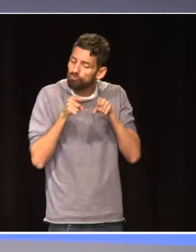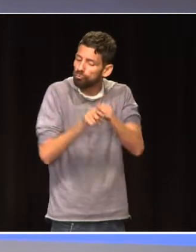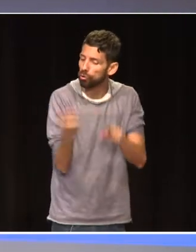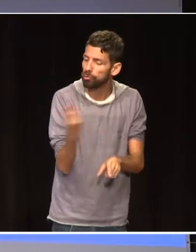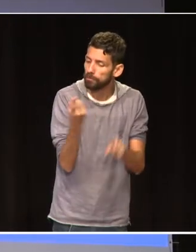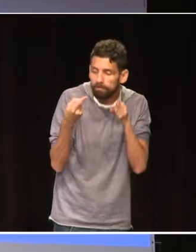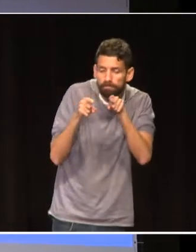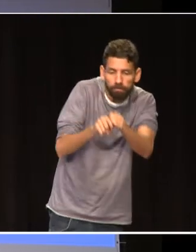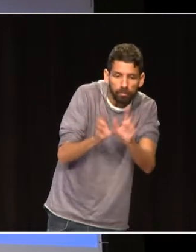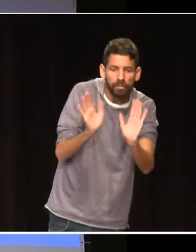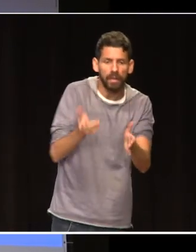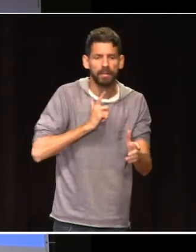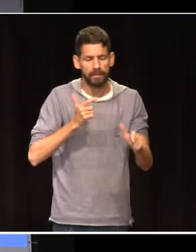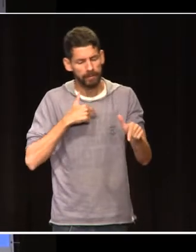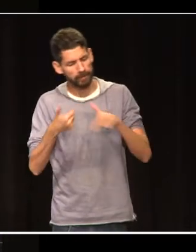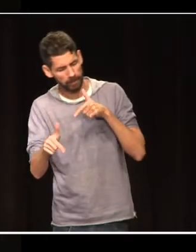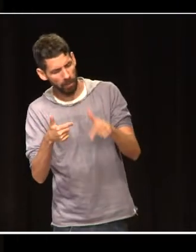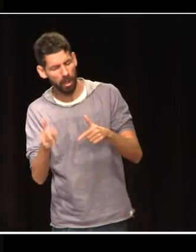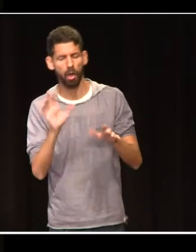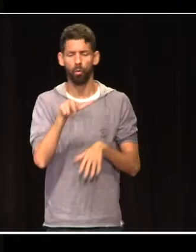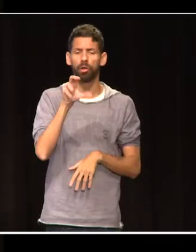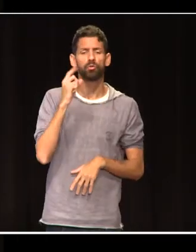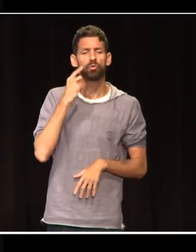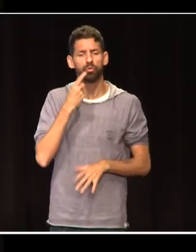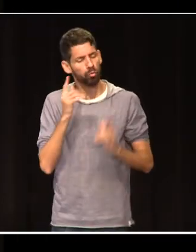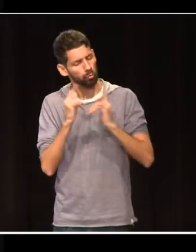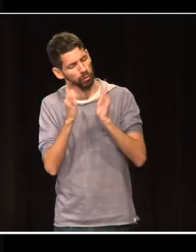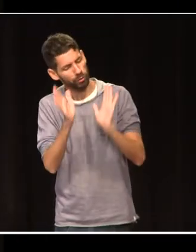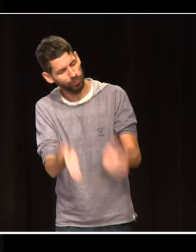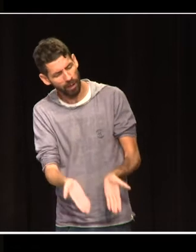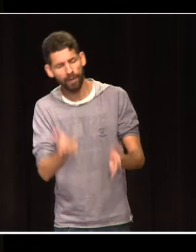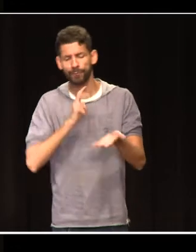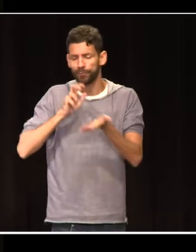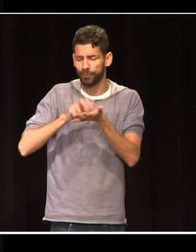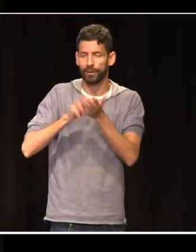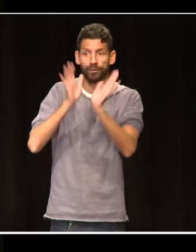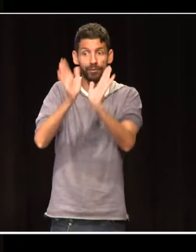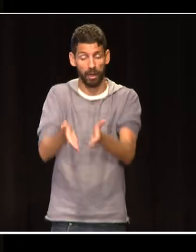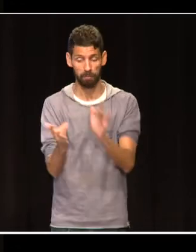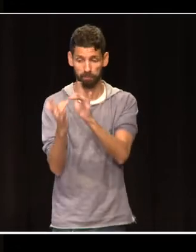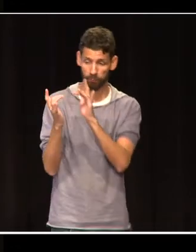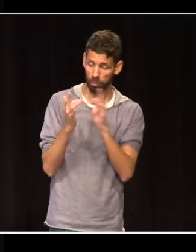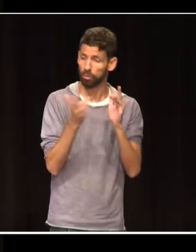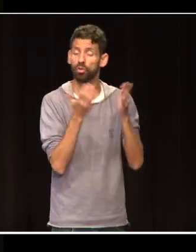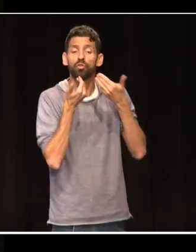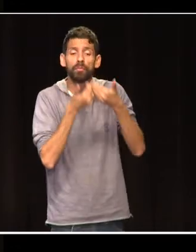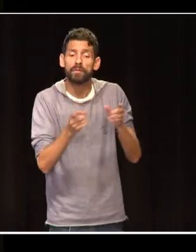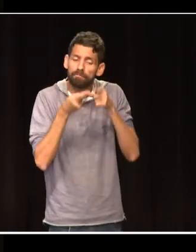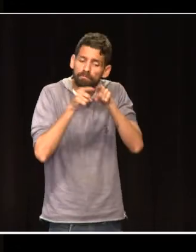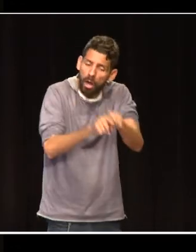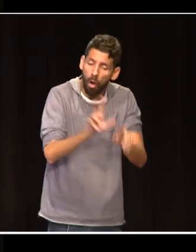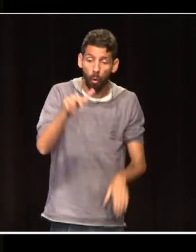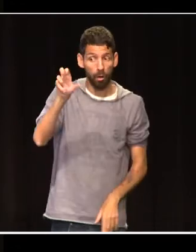parceria. Como eu trabalhava com os alunos surdos daqui do INES, na parte da manhã lá, a gente começou a fazer uma parceria